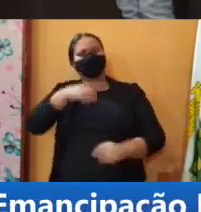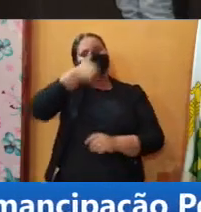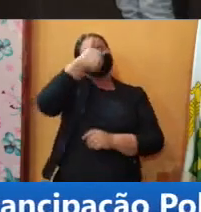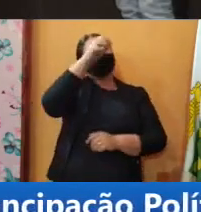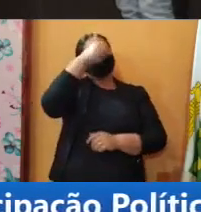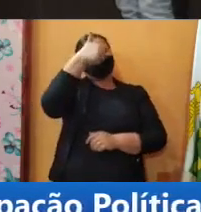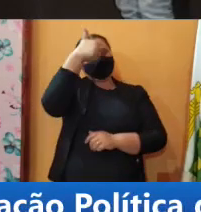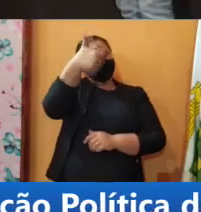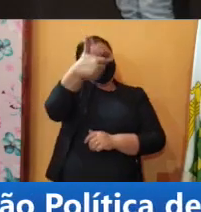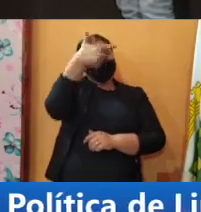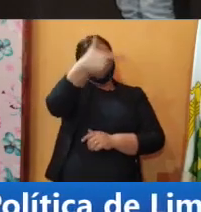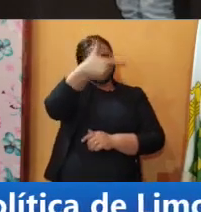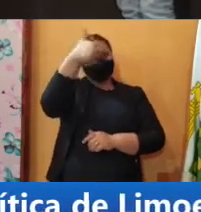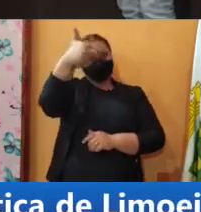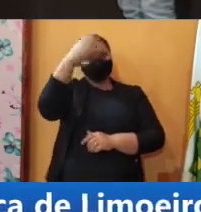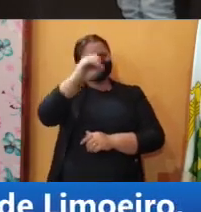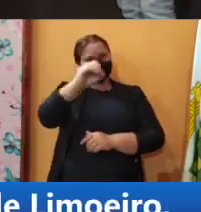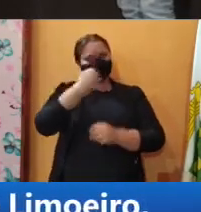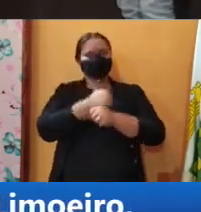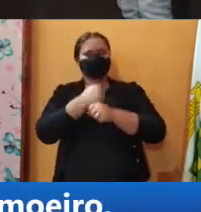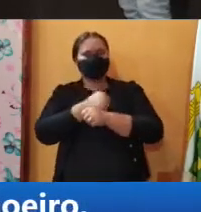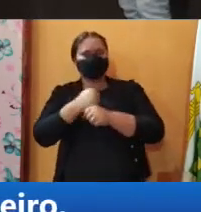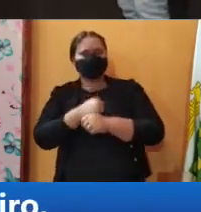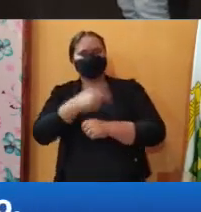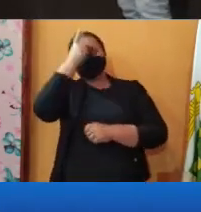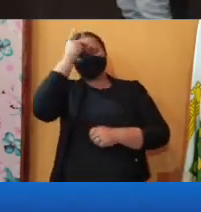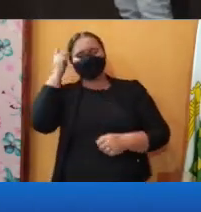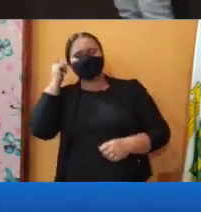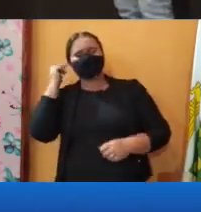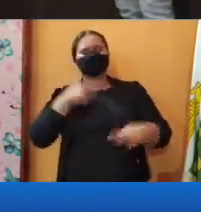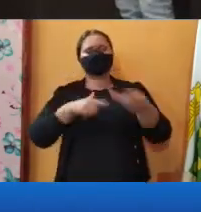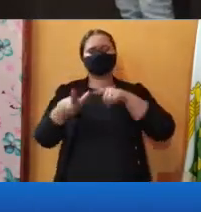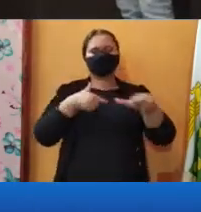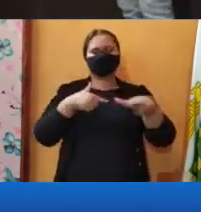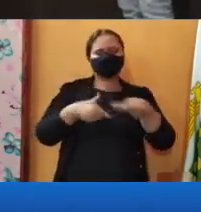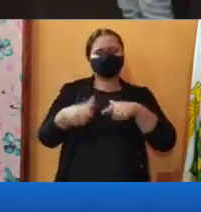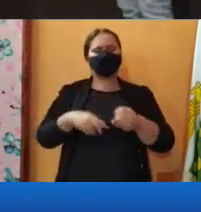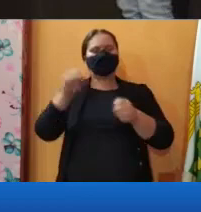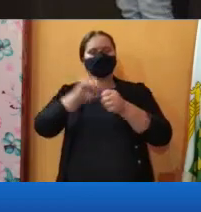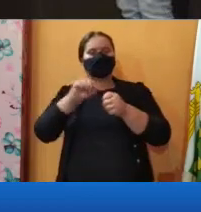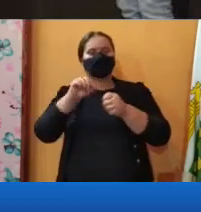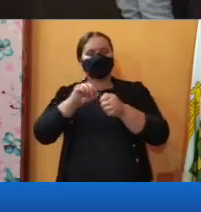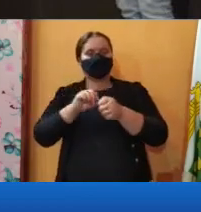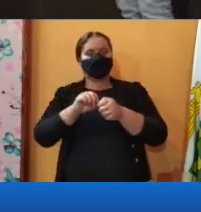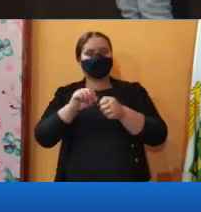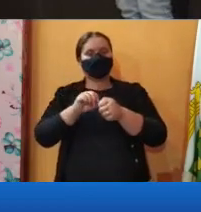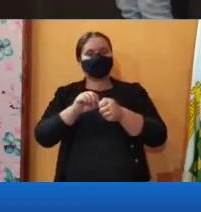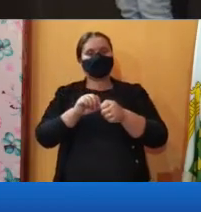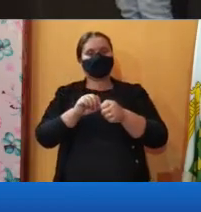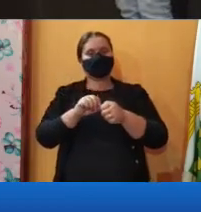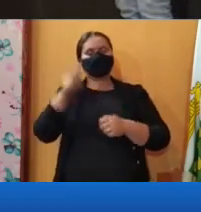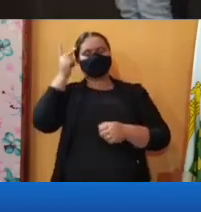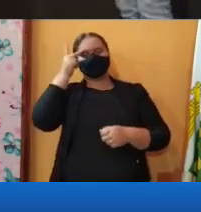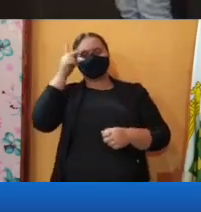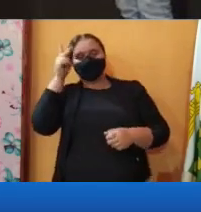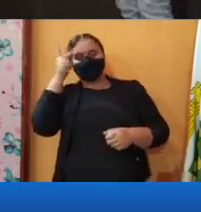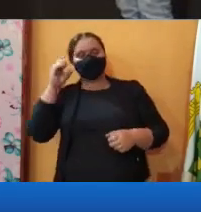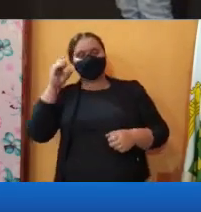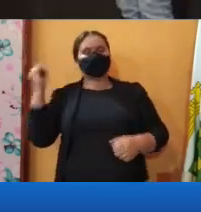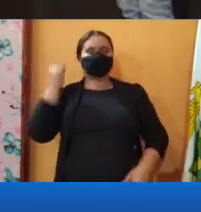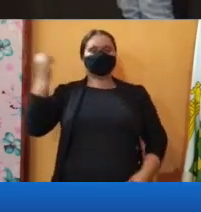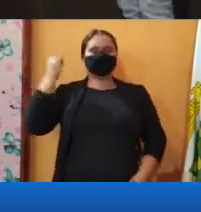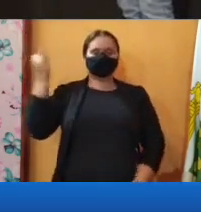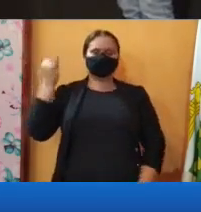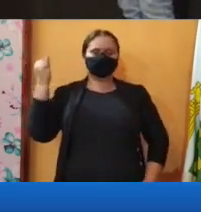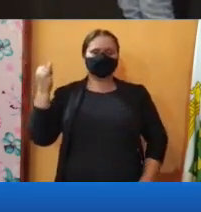anos, com tantos expoentes, com tantas pessoas, né, Sivaldo? A gente também comentava um tempo atrás, tantas pessoas, tantas personalidades que